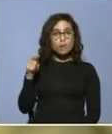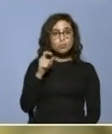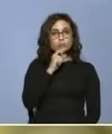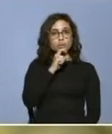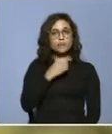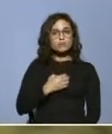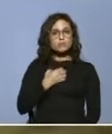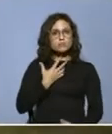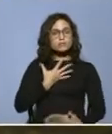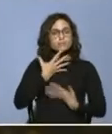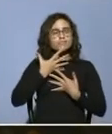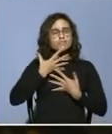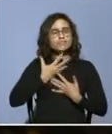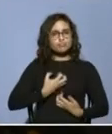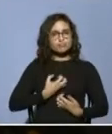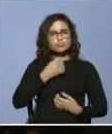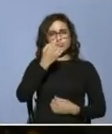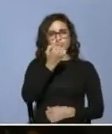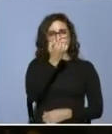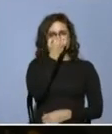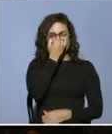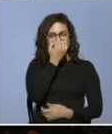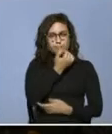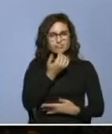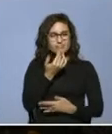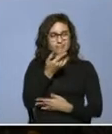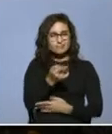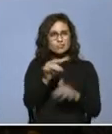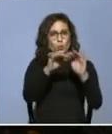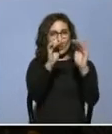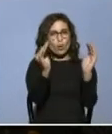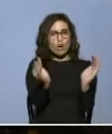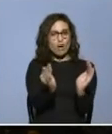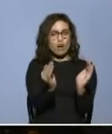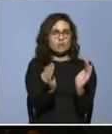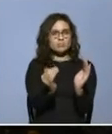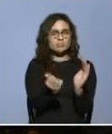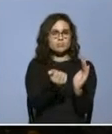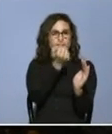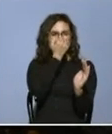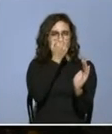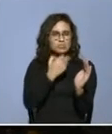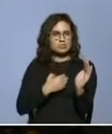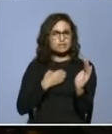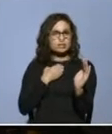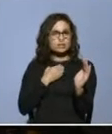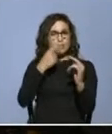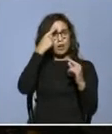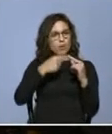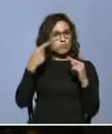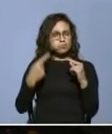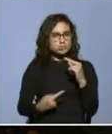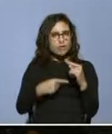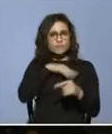uma desilusão. Afinal, aquele lugar era inesperado. Uma família